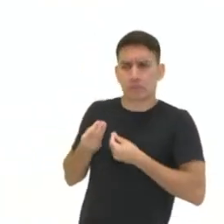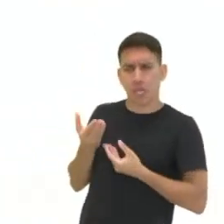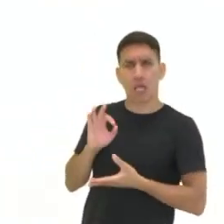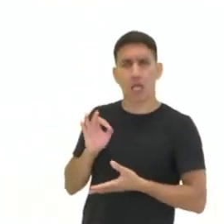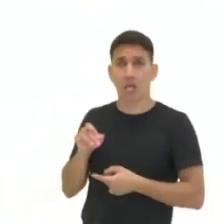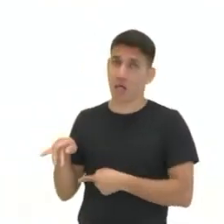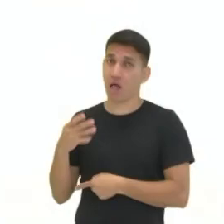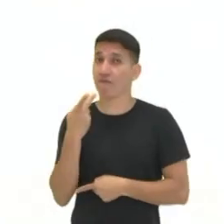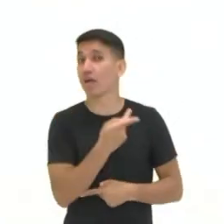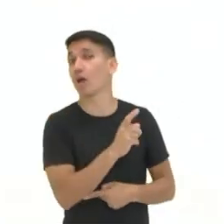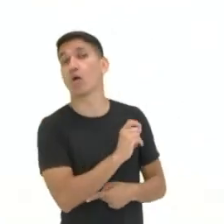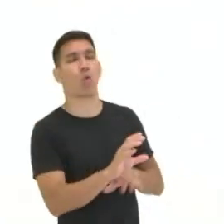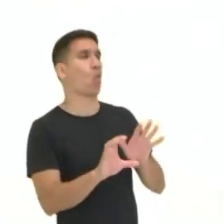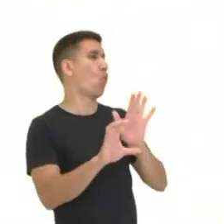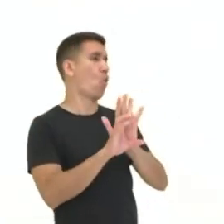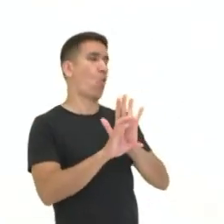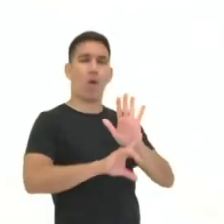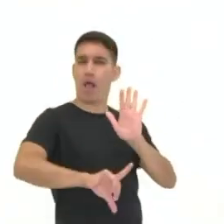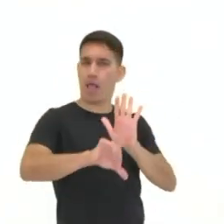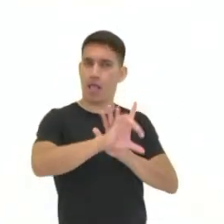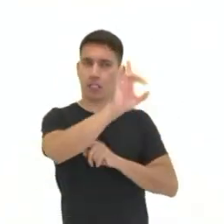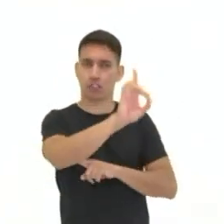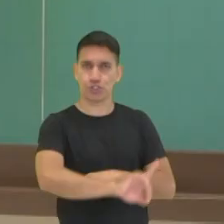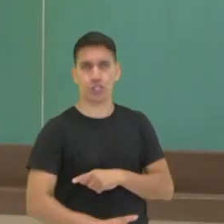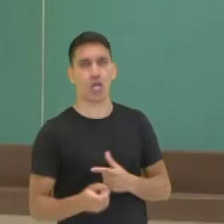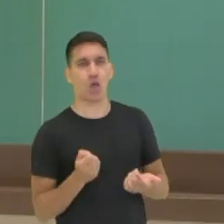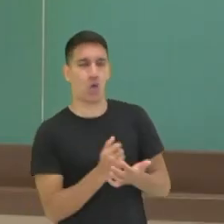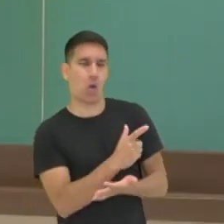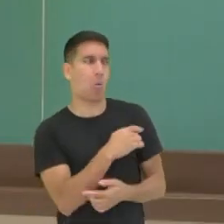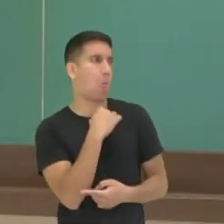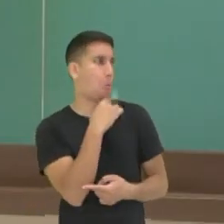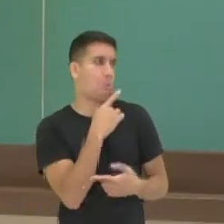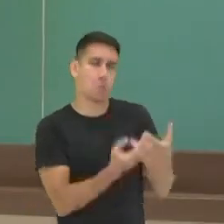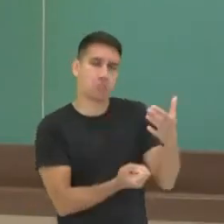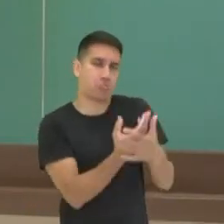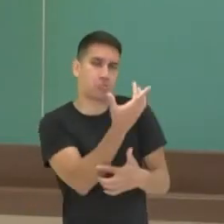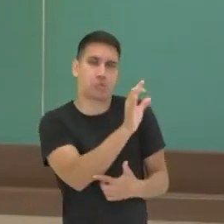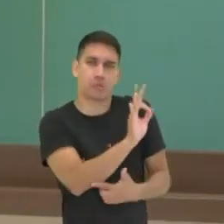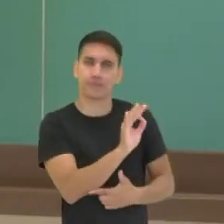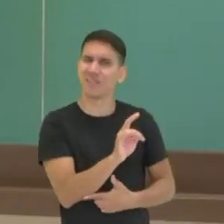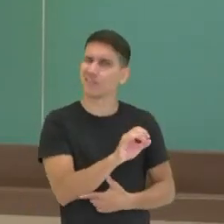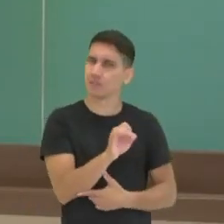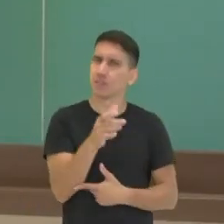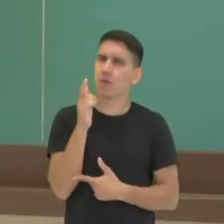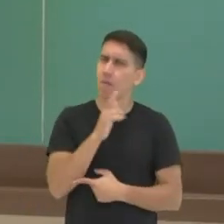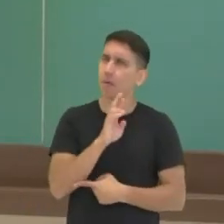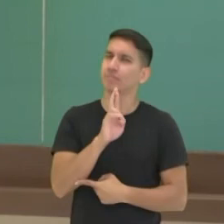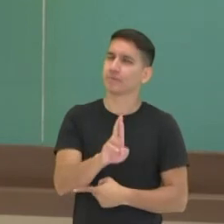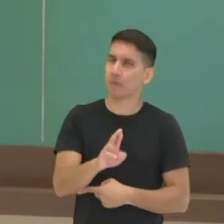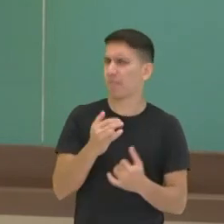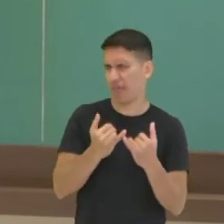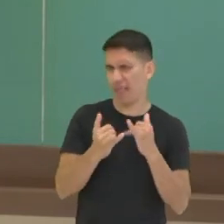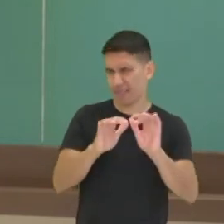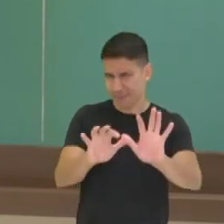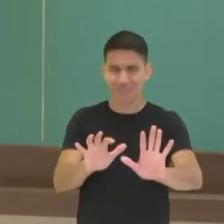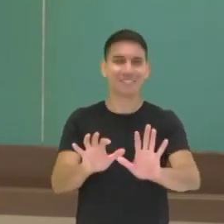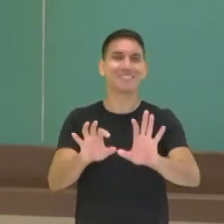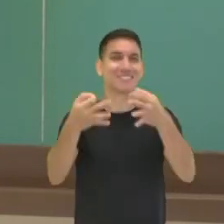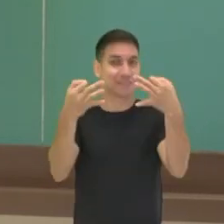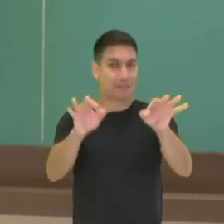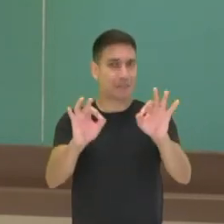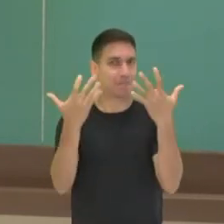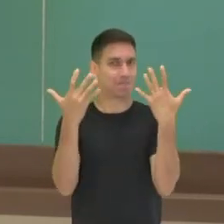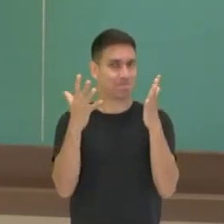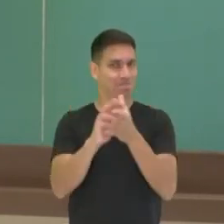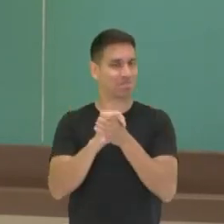do consumidor ainda não tinha sido inventado. Né? Então, se vocês conseguiram responder algo semelhante a isso, né, vocês acertaram